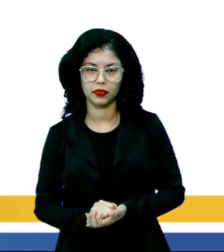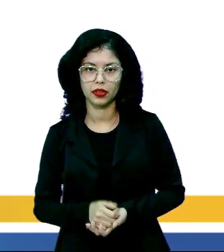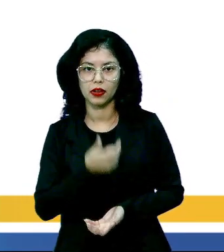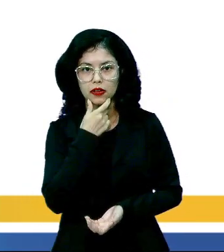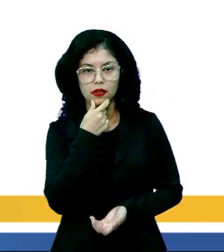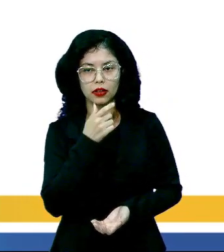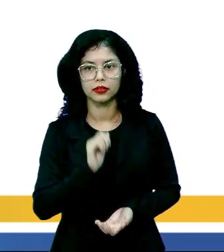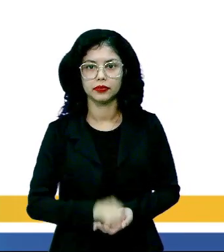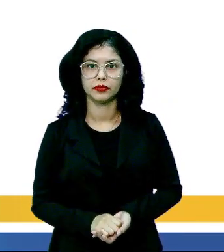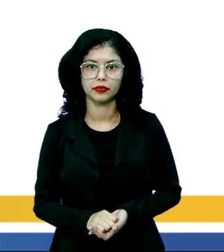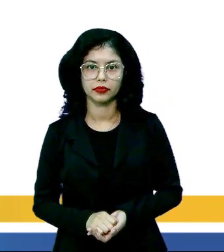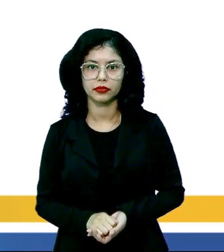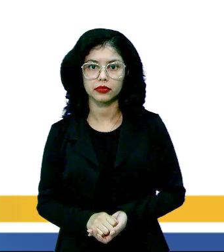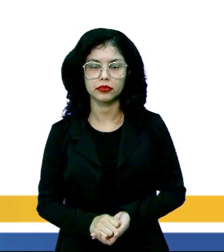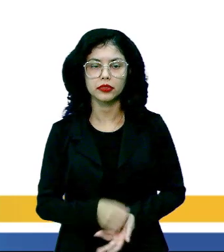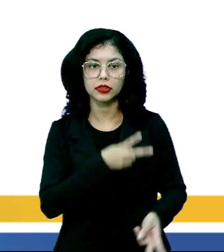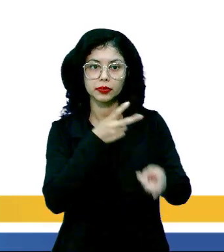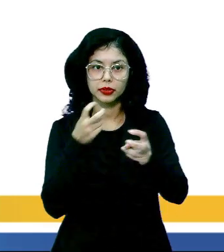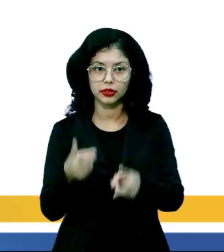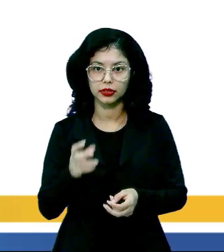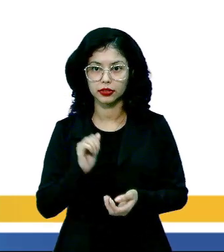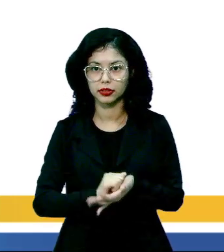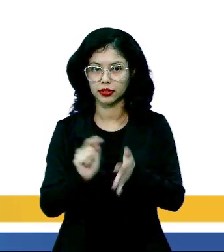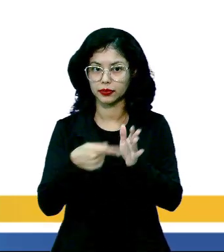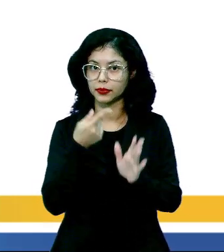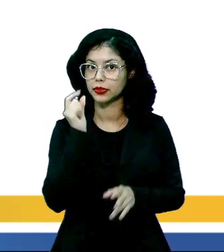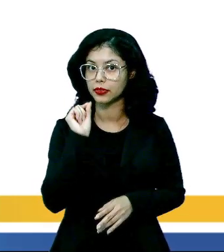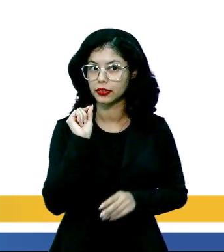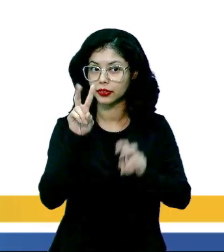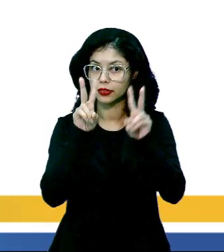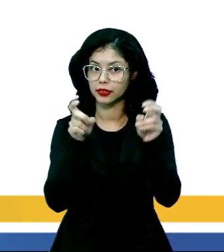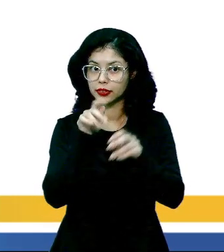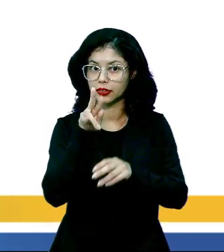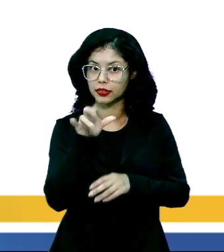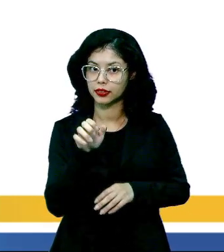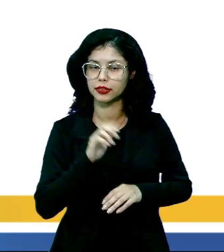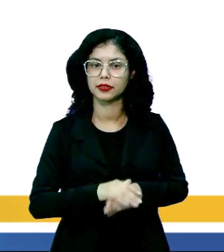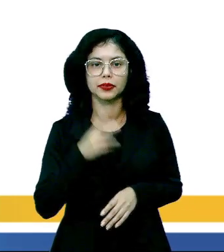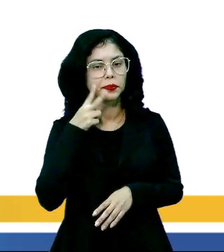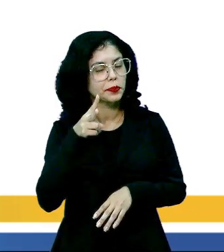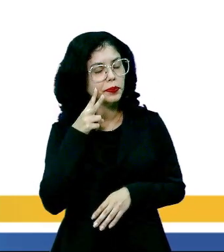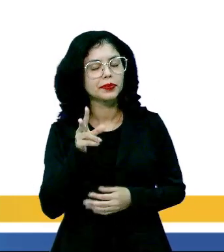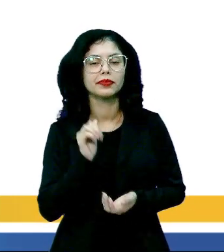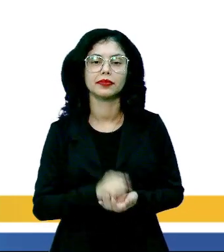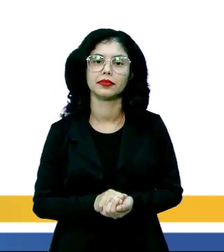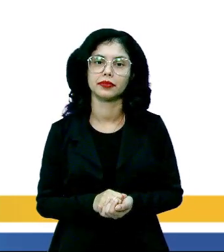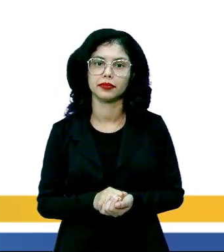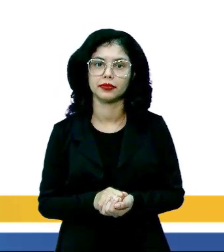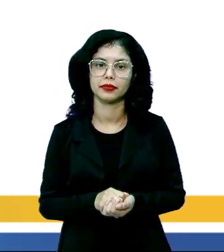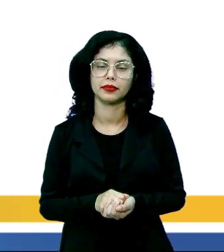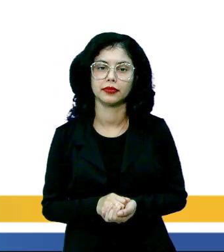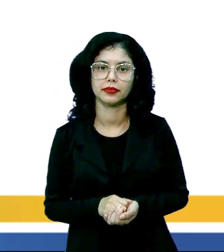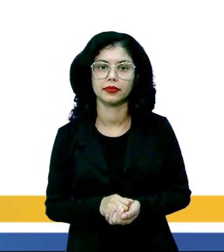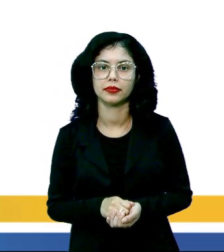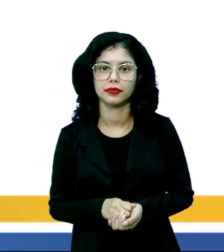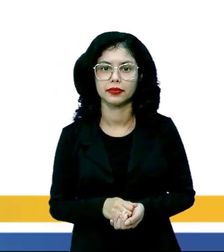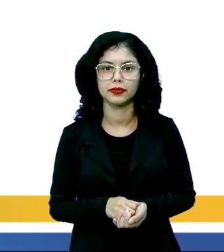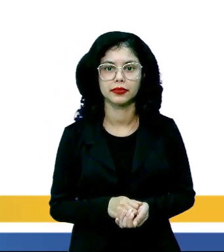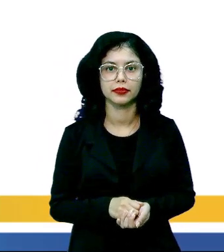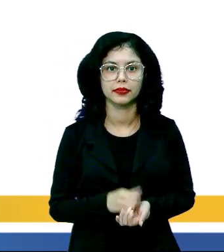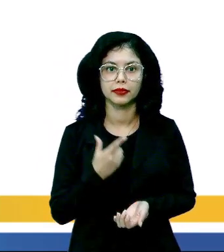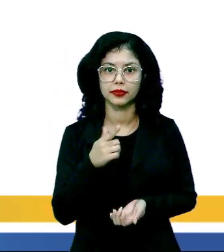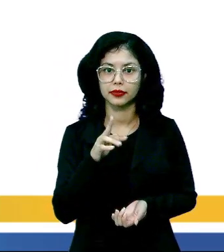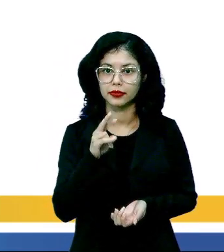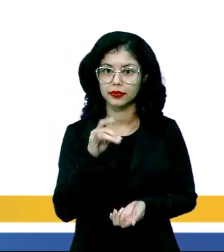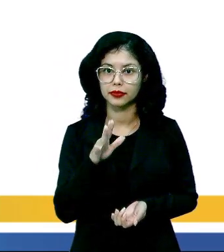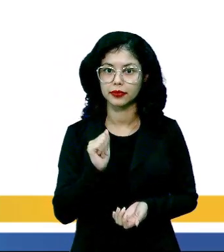falava em inglês aí Observe que aparece primeiramente ali o termo Jorge né que a gente viu lá nas alternativas que a sua seu